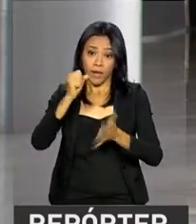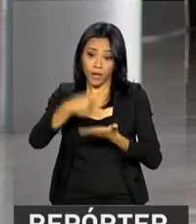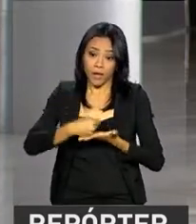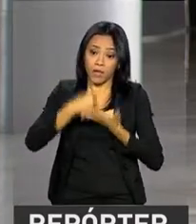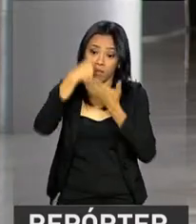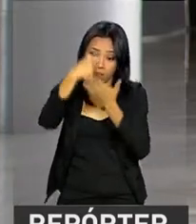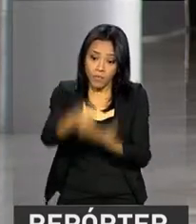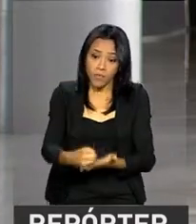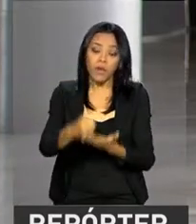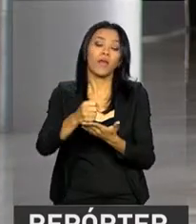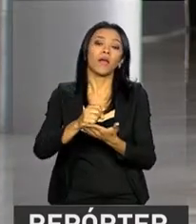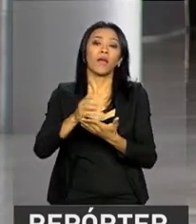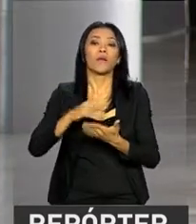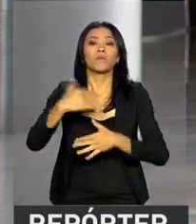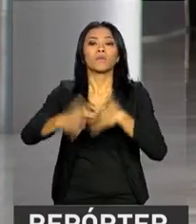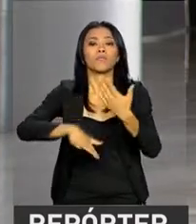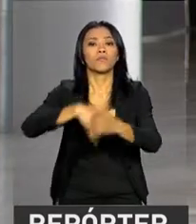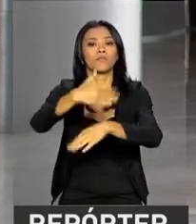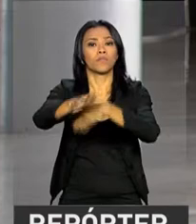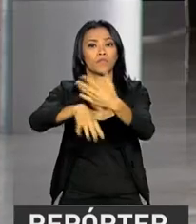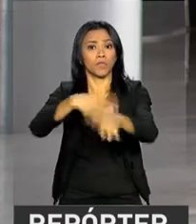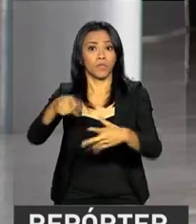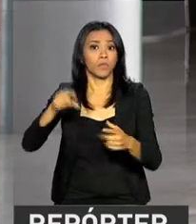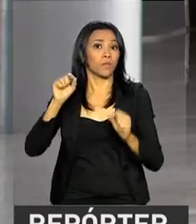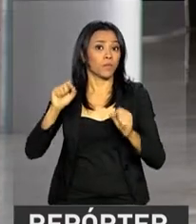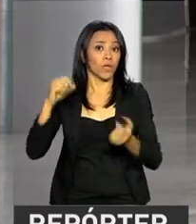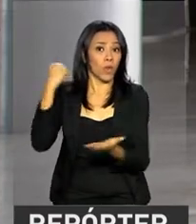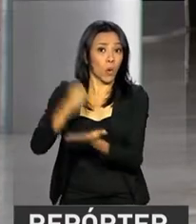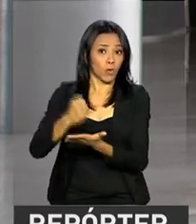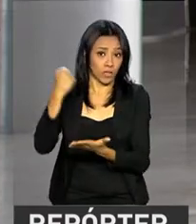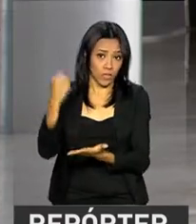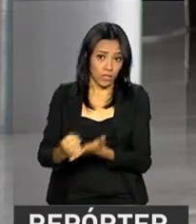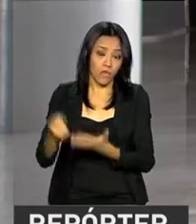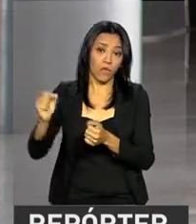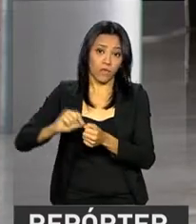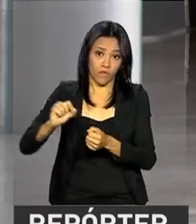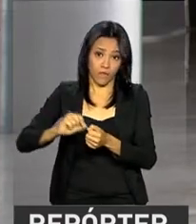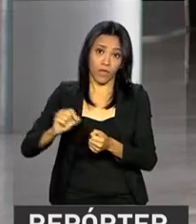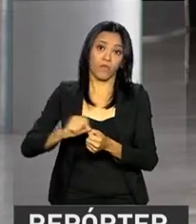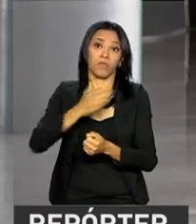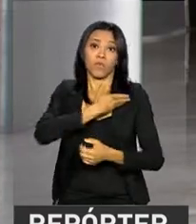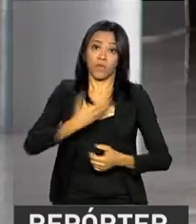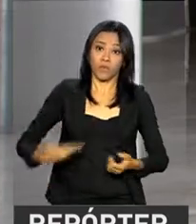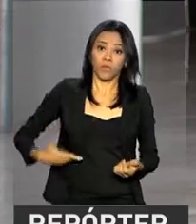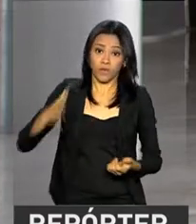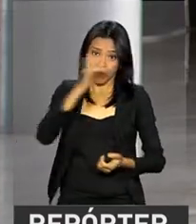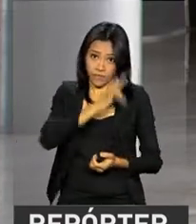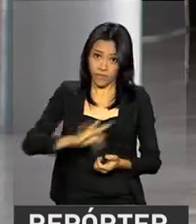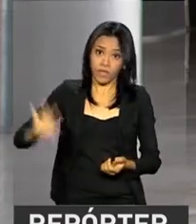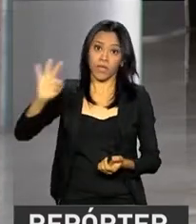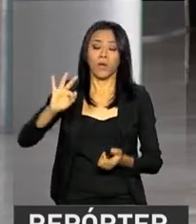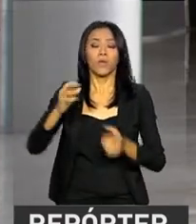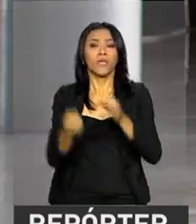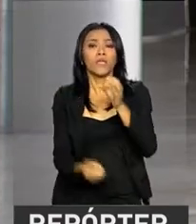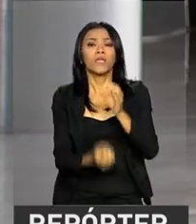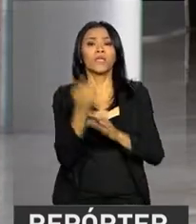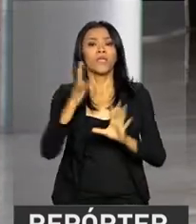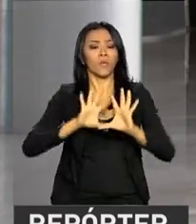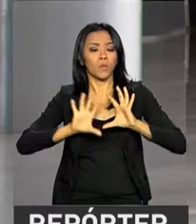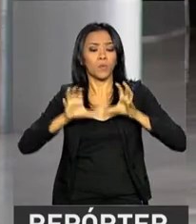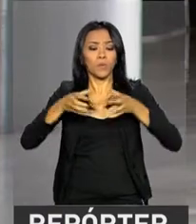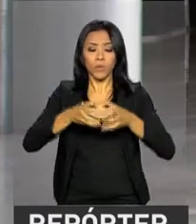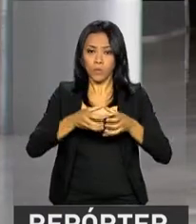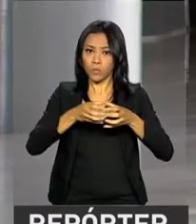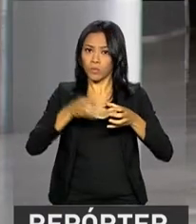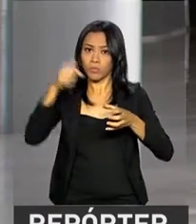desenvolvimento sustentável nas contratações feitas pelo governo federal e institui uma comissão